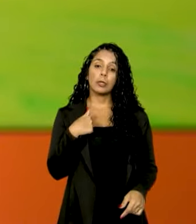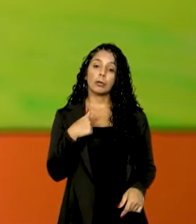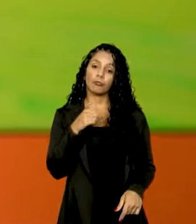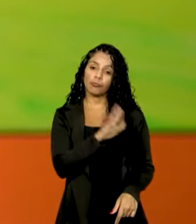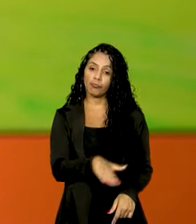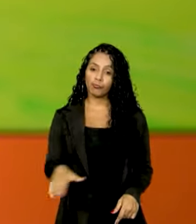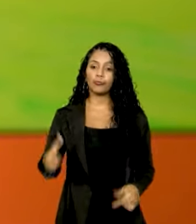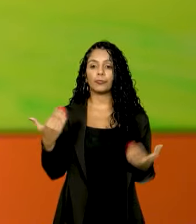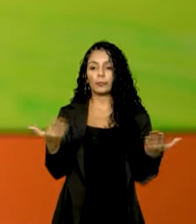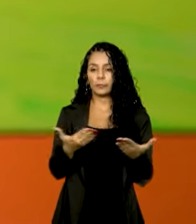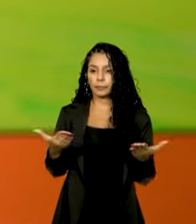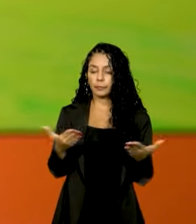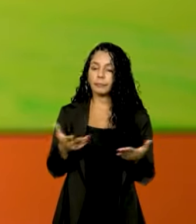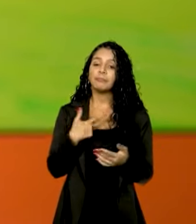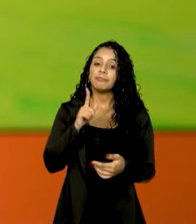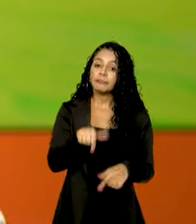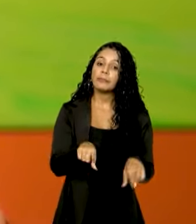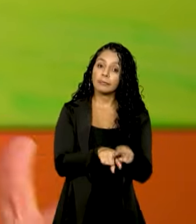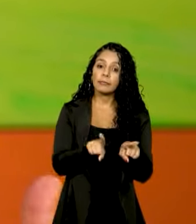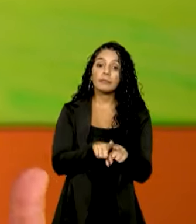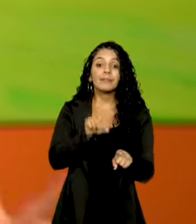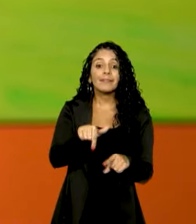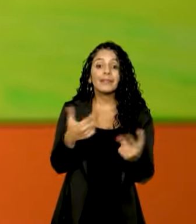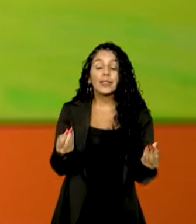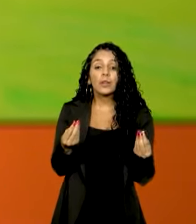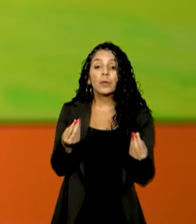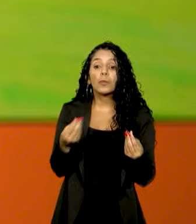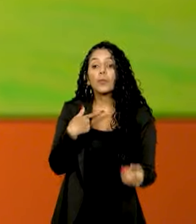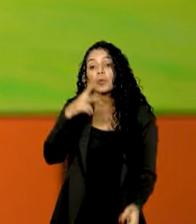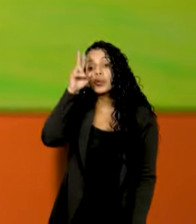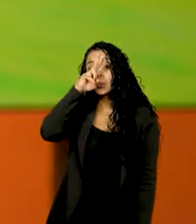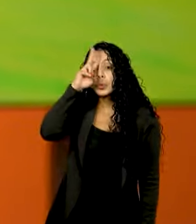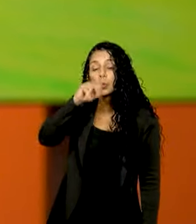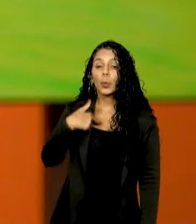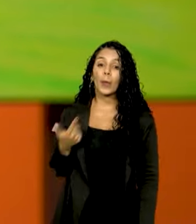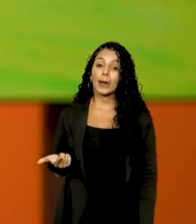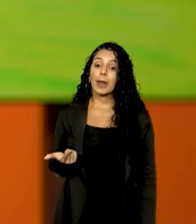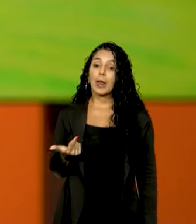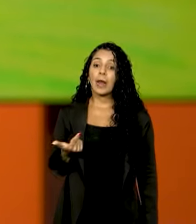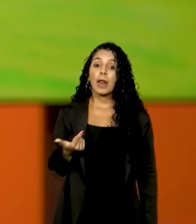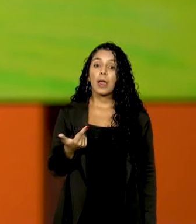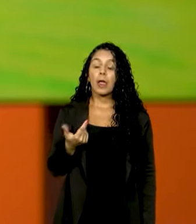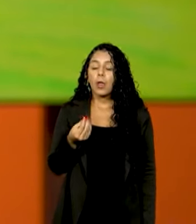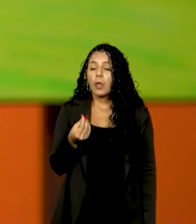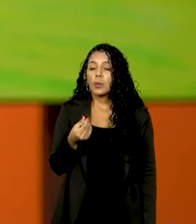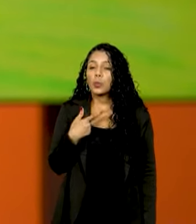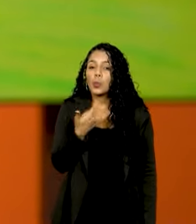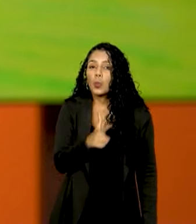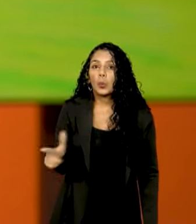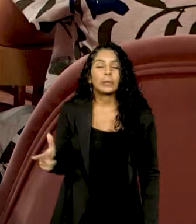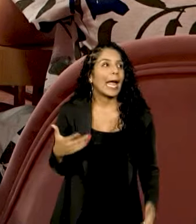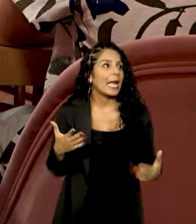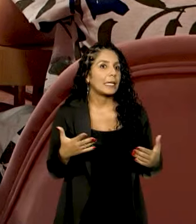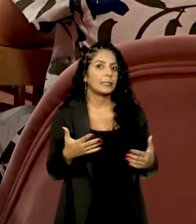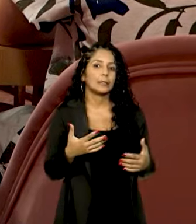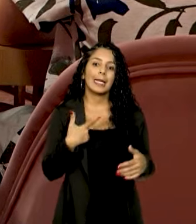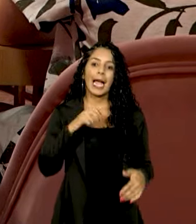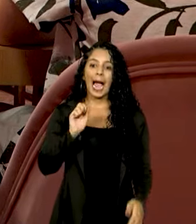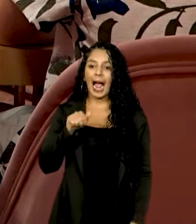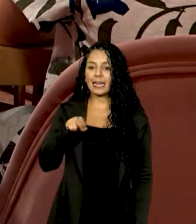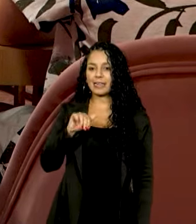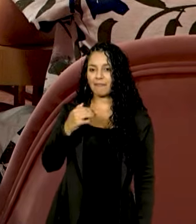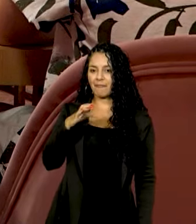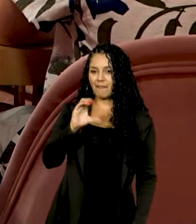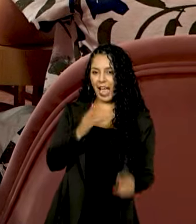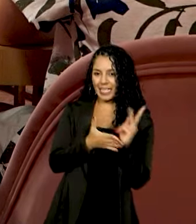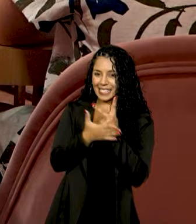agora é até mais, muito livro, muita história, mas eu não tenho ainda a animação. Posso ter, mas